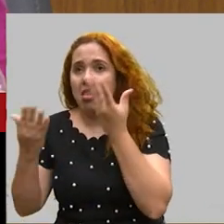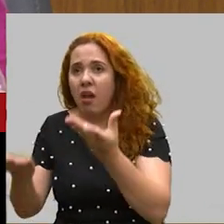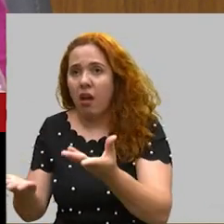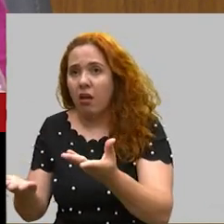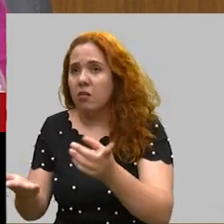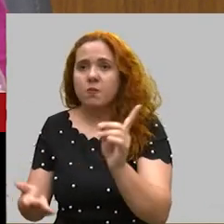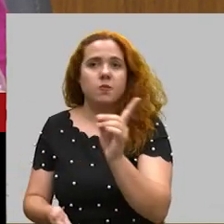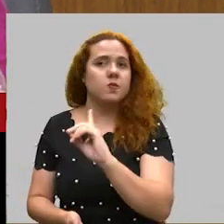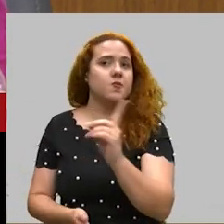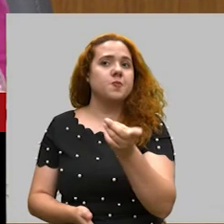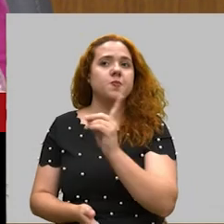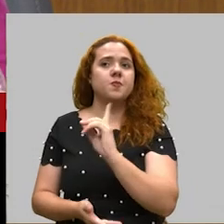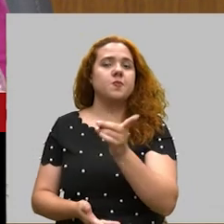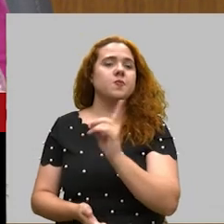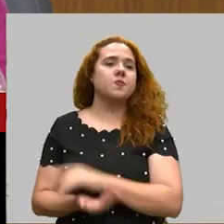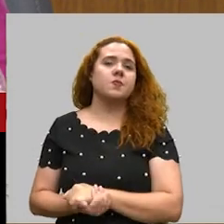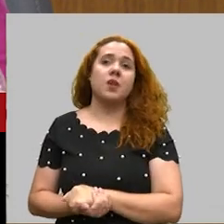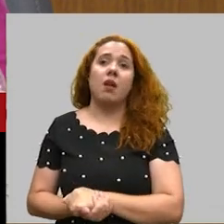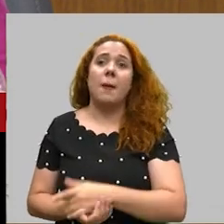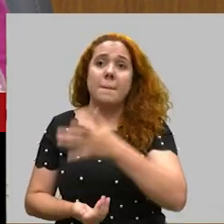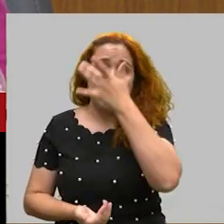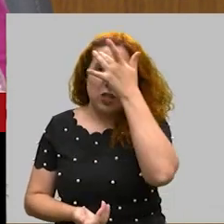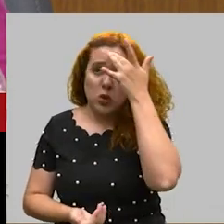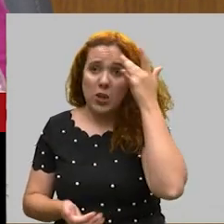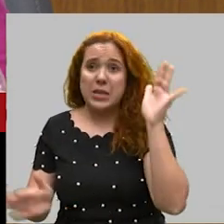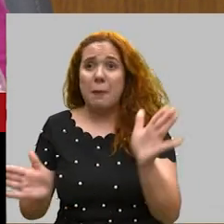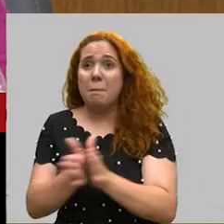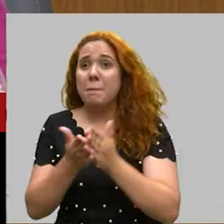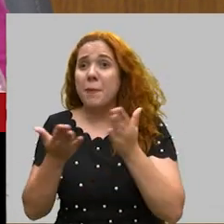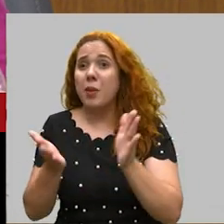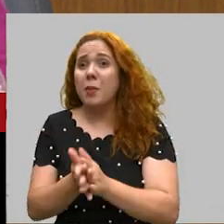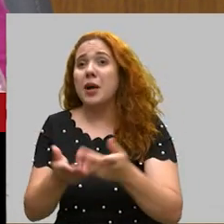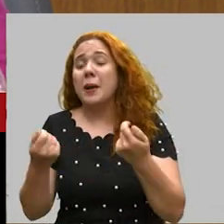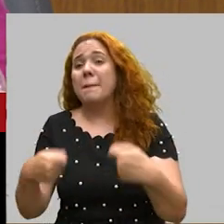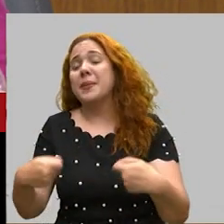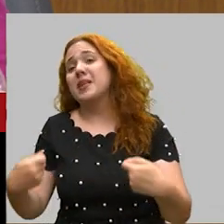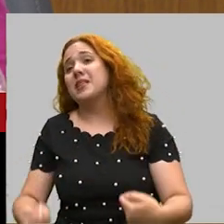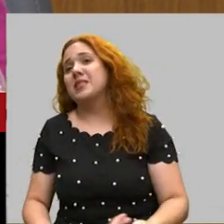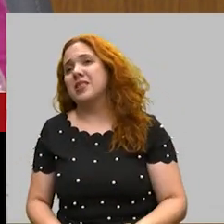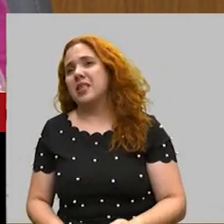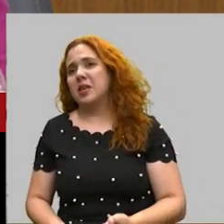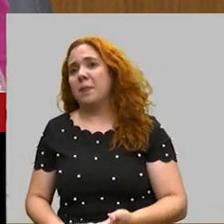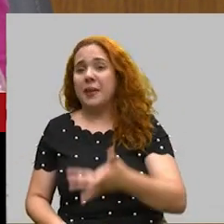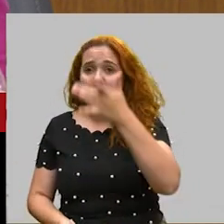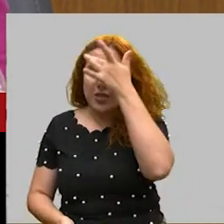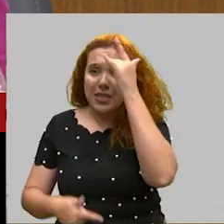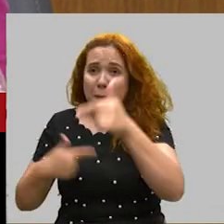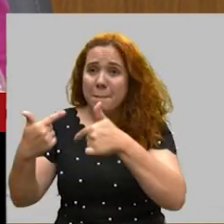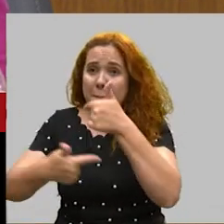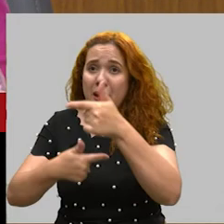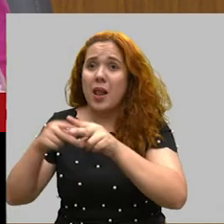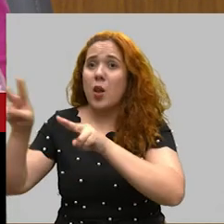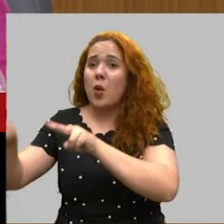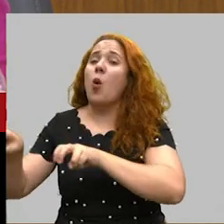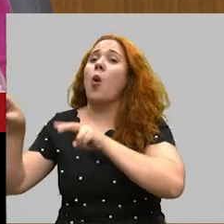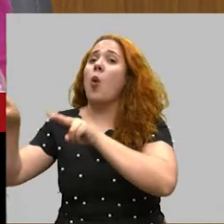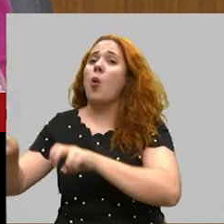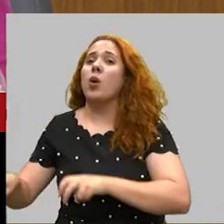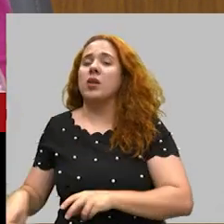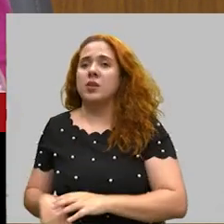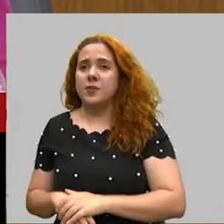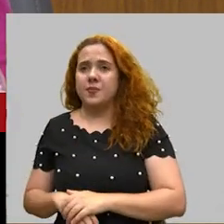gente carente que mais necessita os filhos dos trabalhadores e trabalhadoras do Campo isso é inadmissível